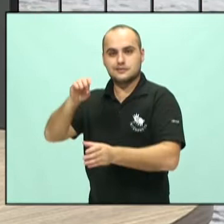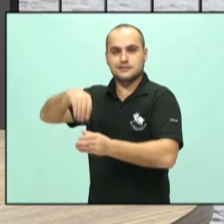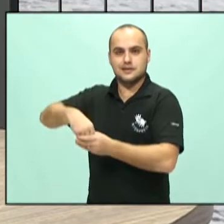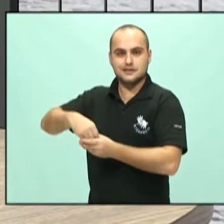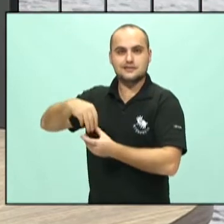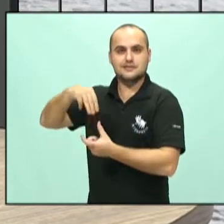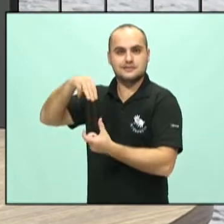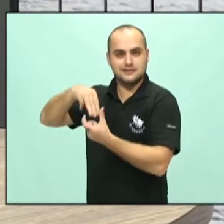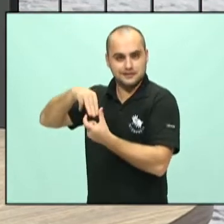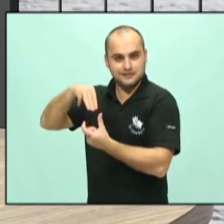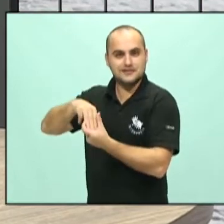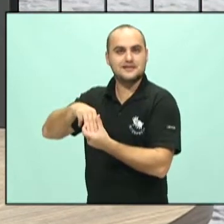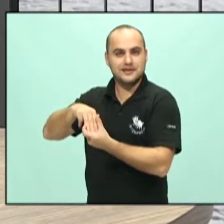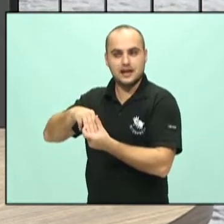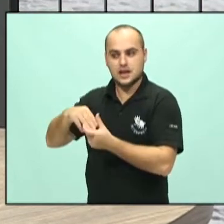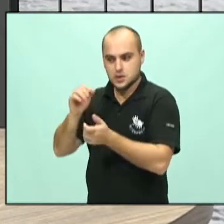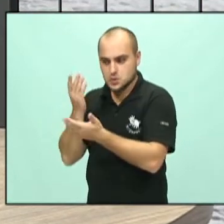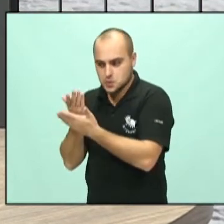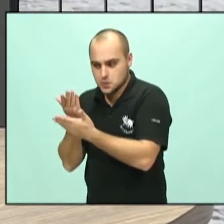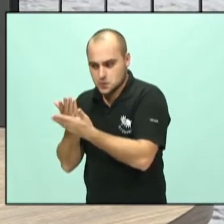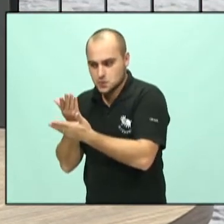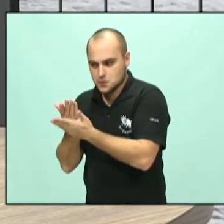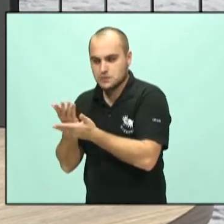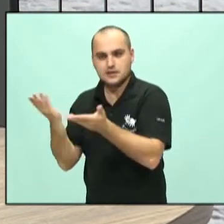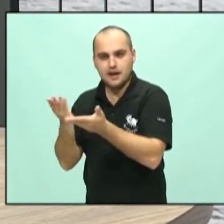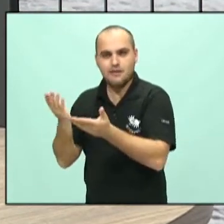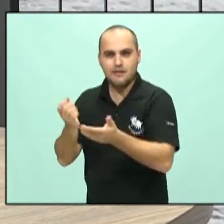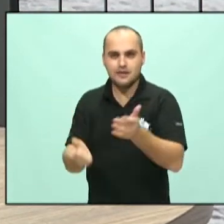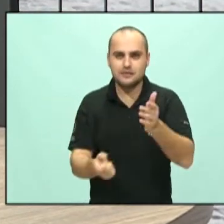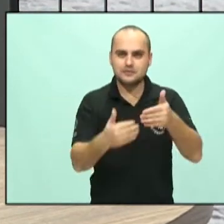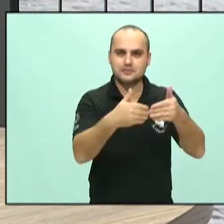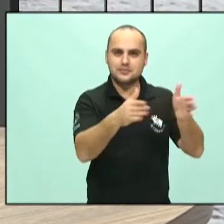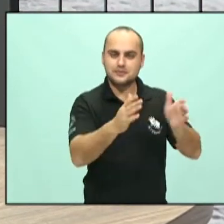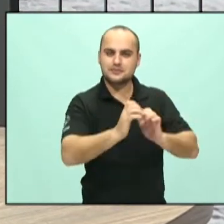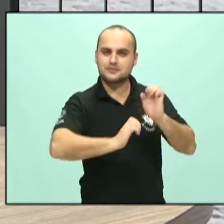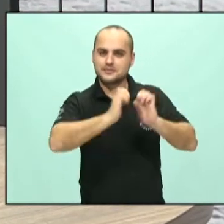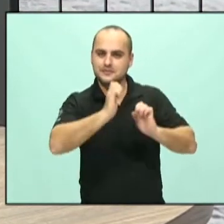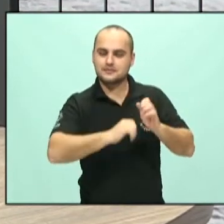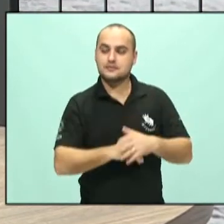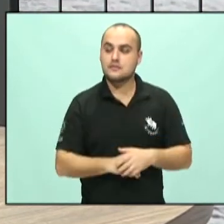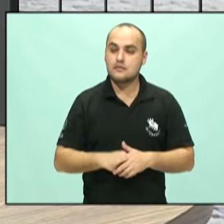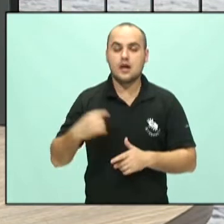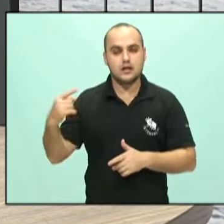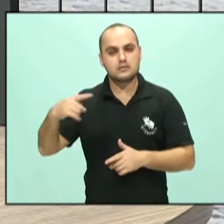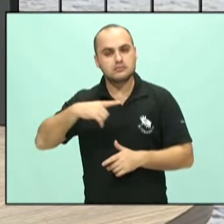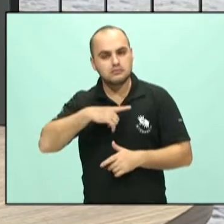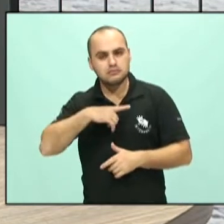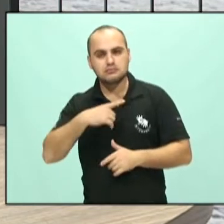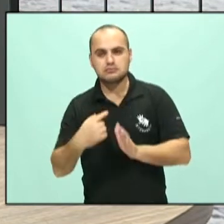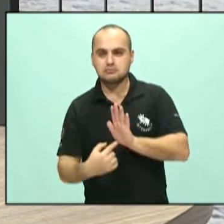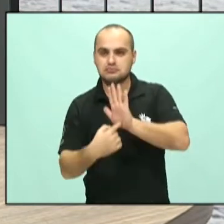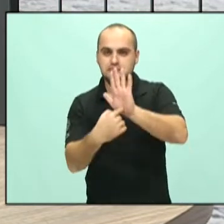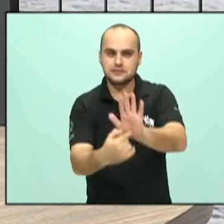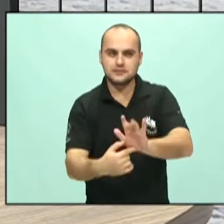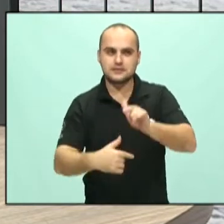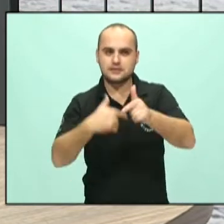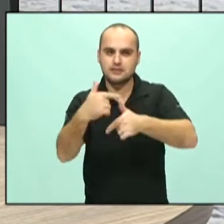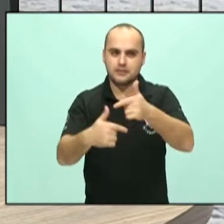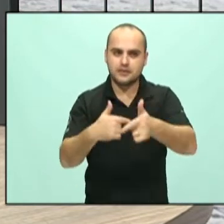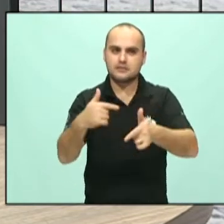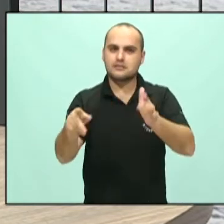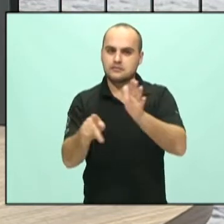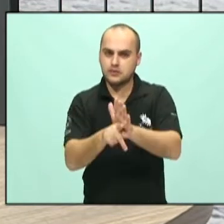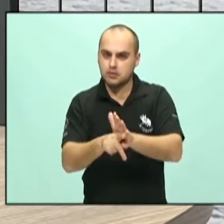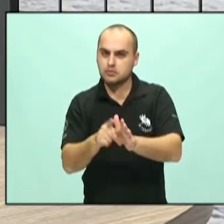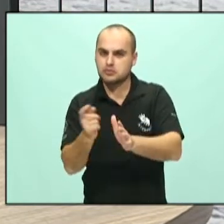Nicolas Krieger. Então, eles têm esse novo modelo assim, de trabalho que eles vão estar expondo, né? Porque eles trabalham, eles têm uma produtora